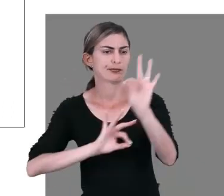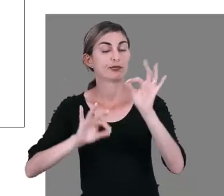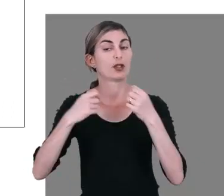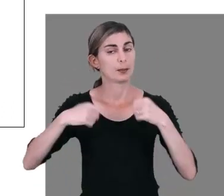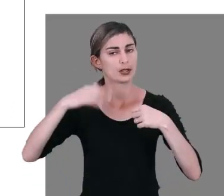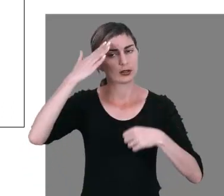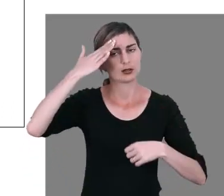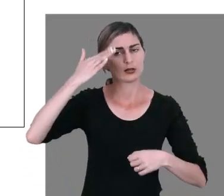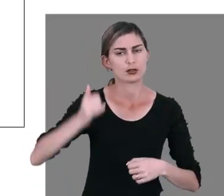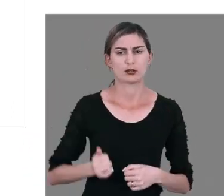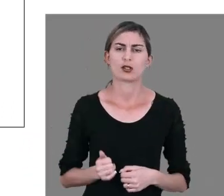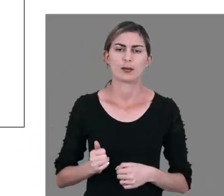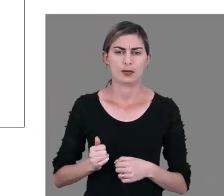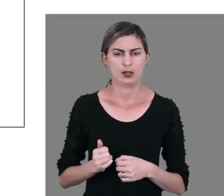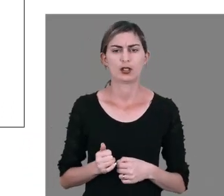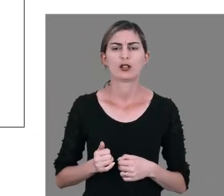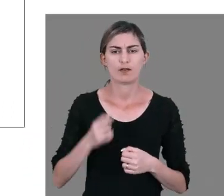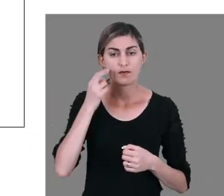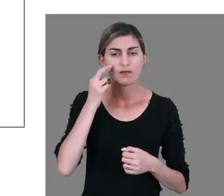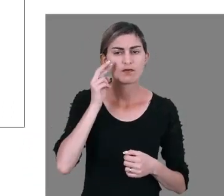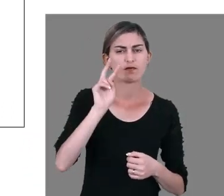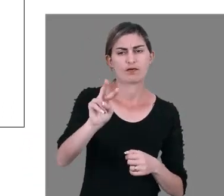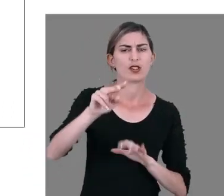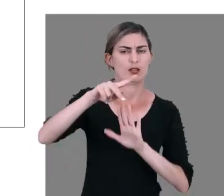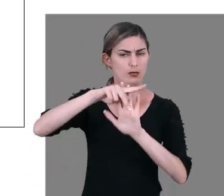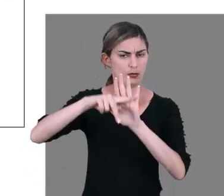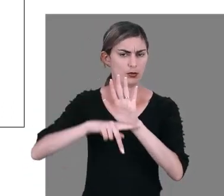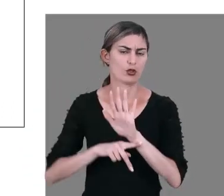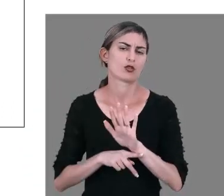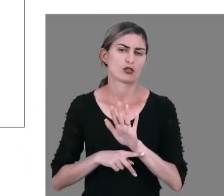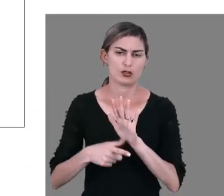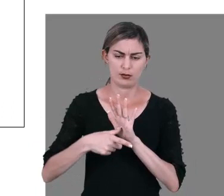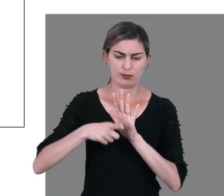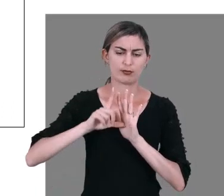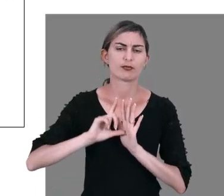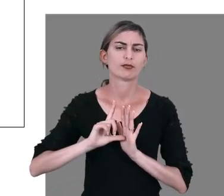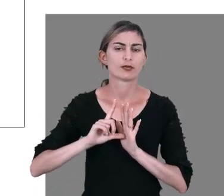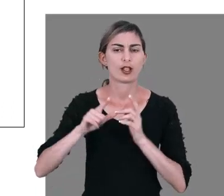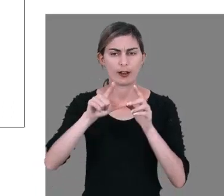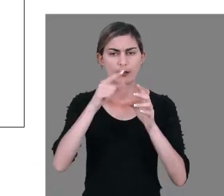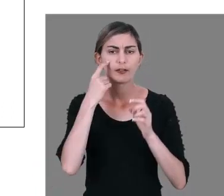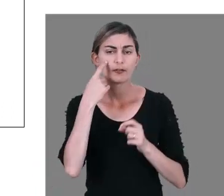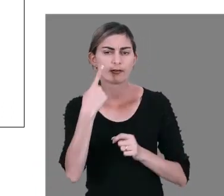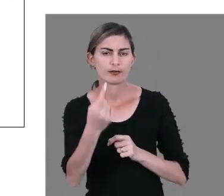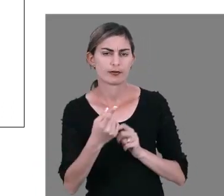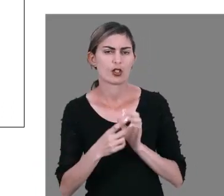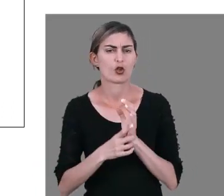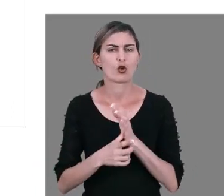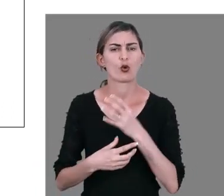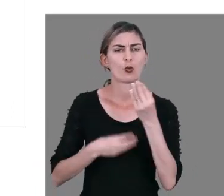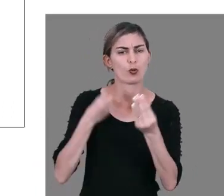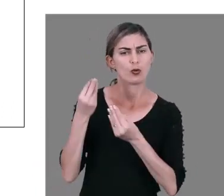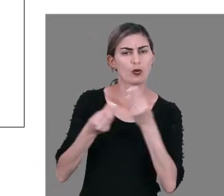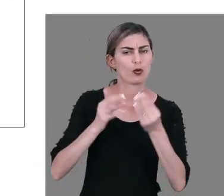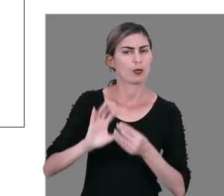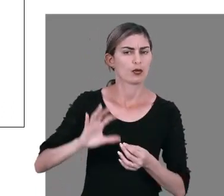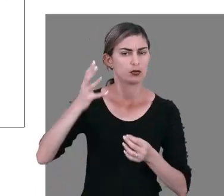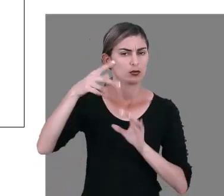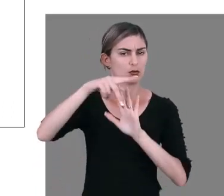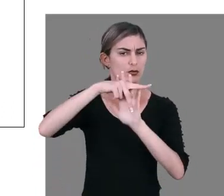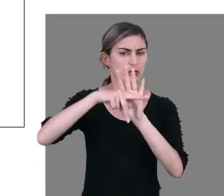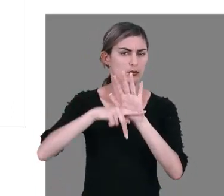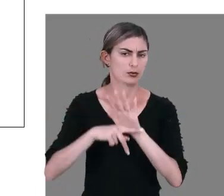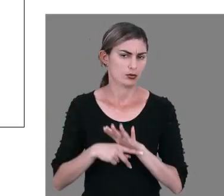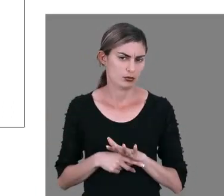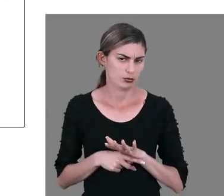precisa saber, a gente precisa ver esse projeto de antemão, né? Aqui nós estamos vendo como é que acontece esse